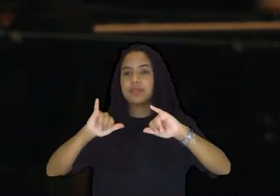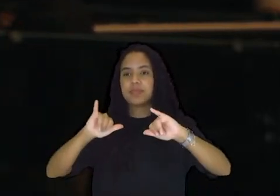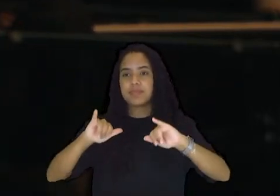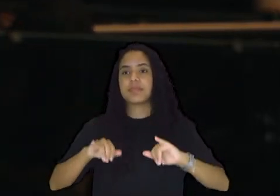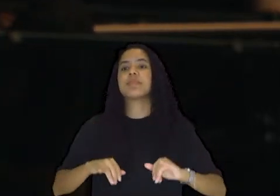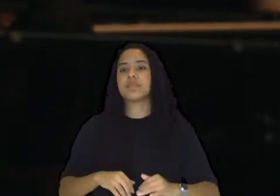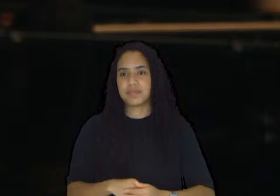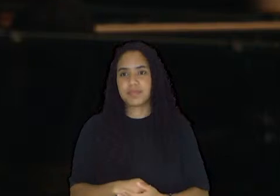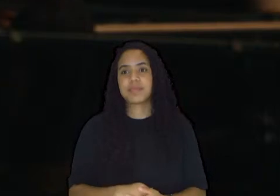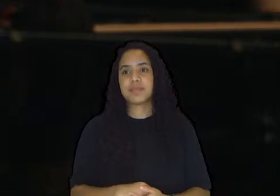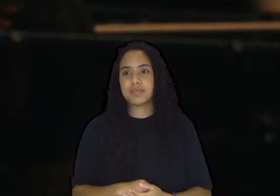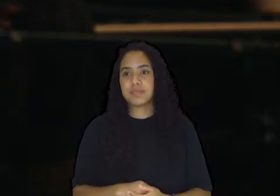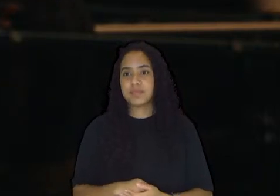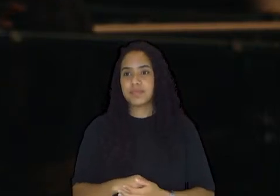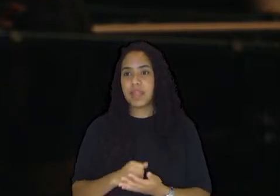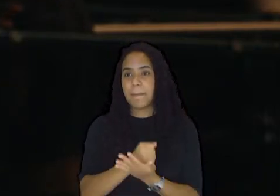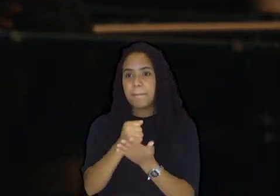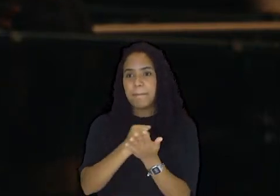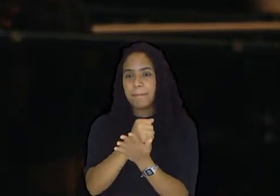está baseado